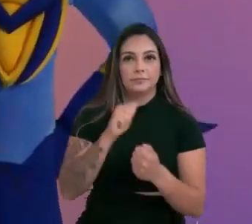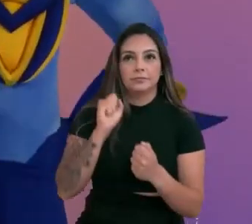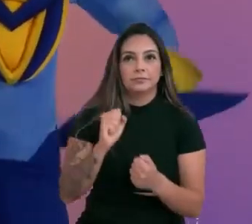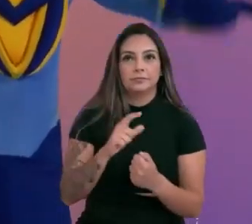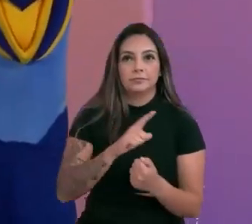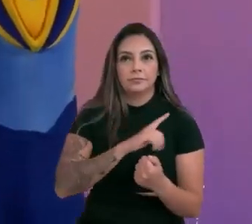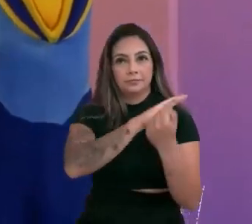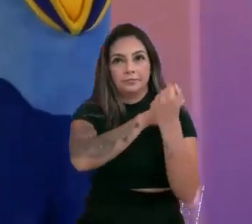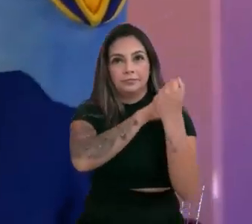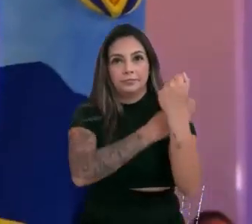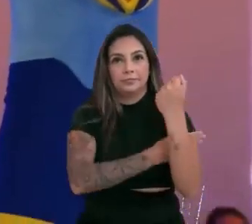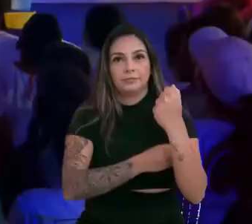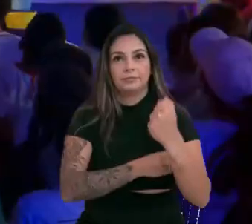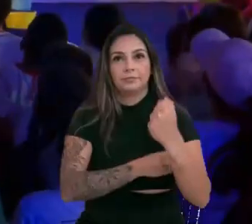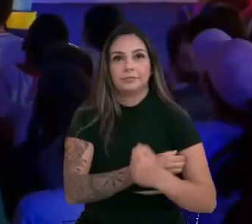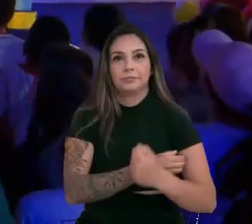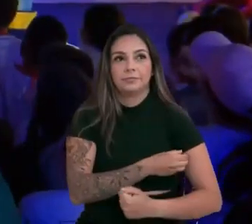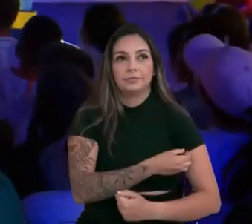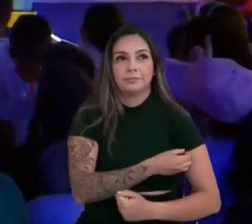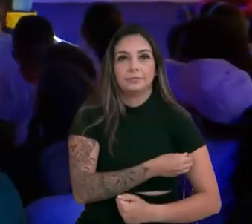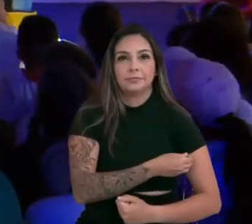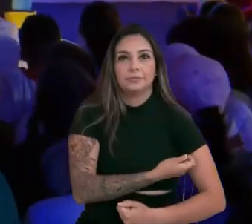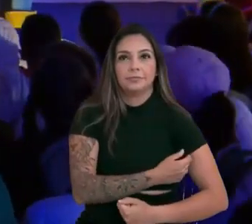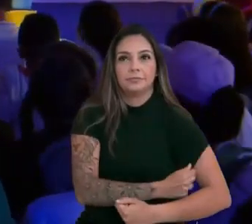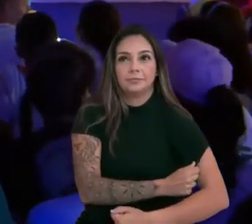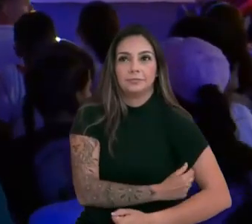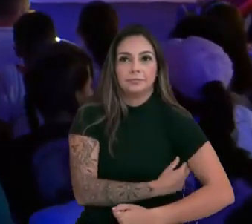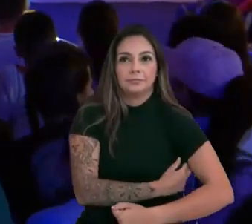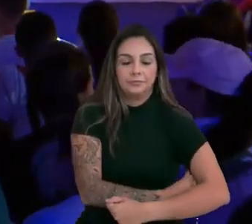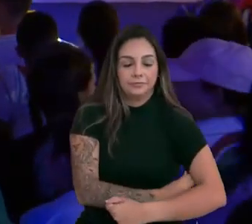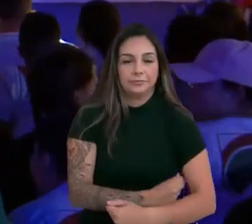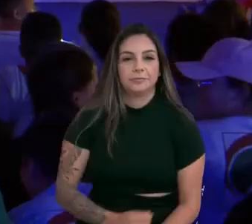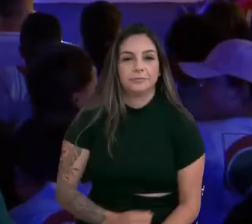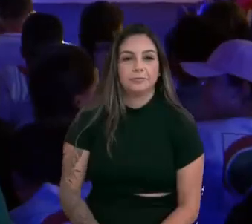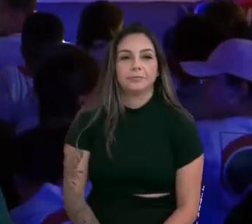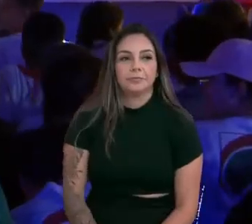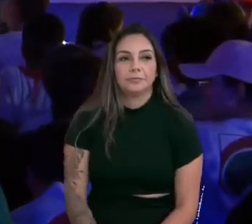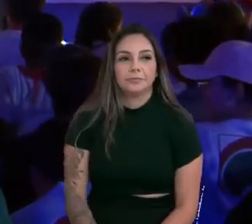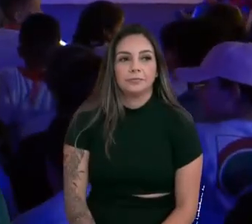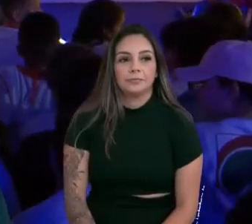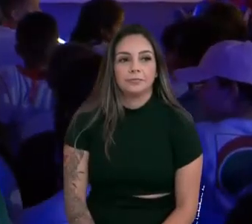E vocês que são pequenininhos, vai ter força?